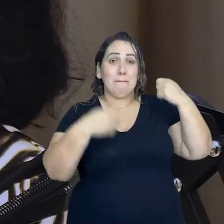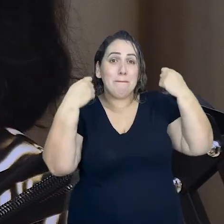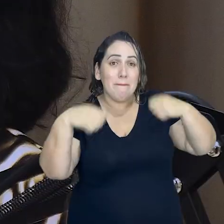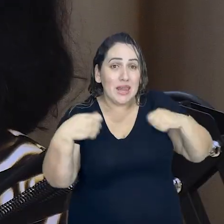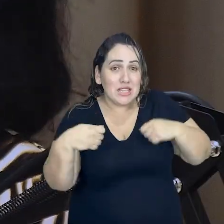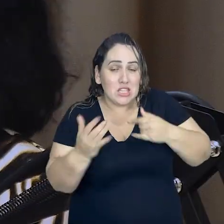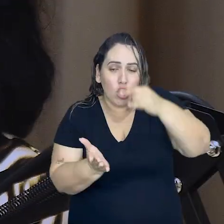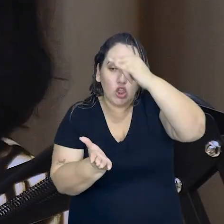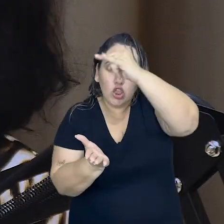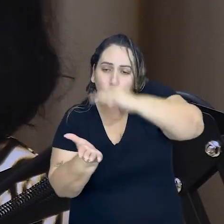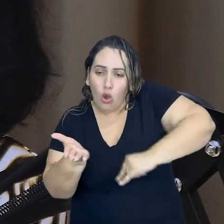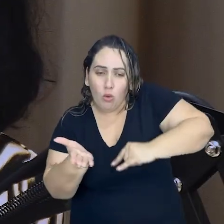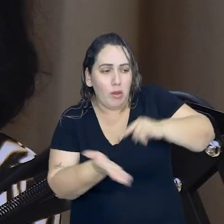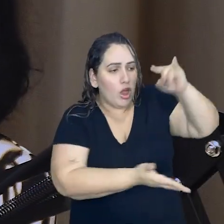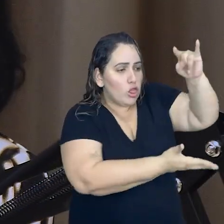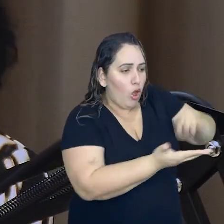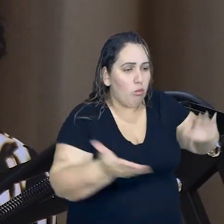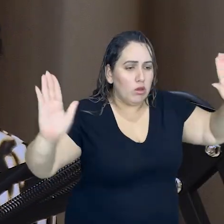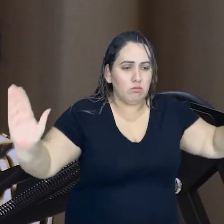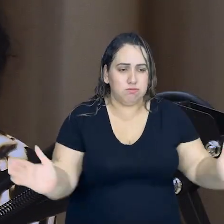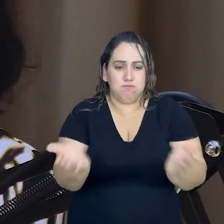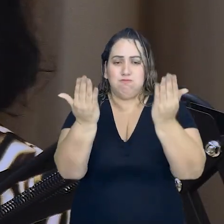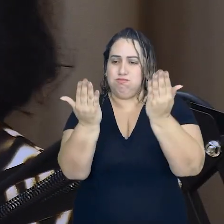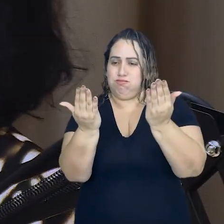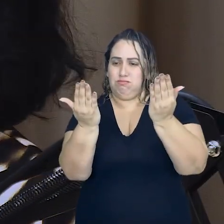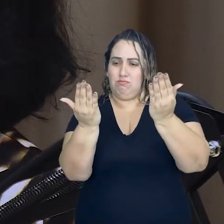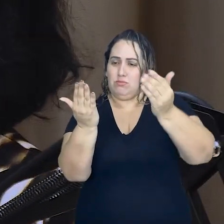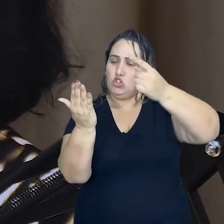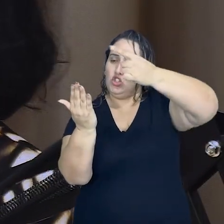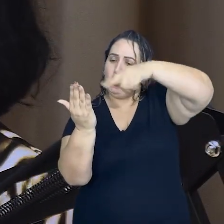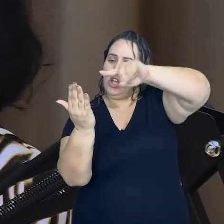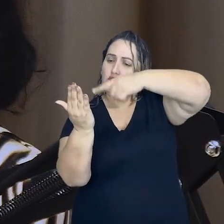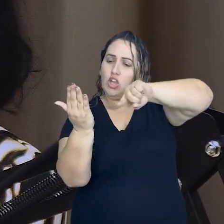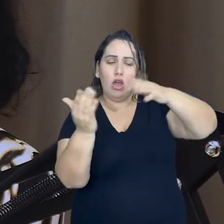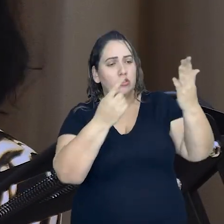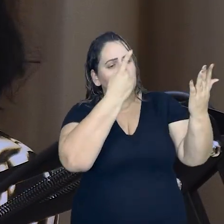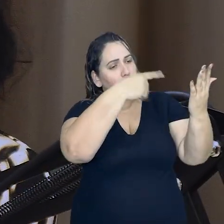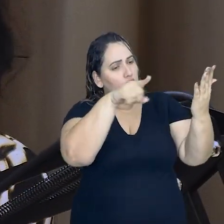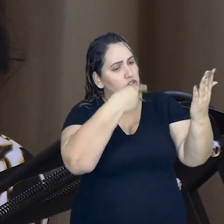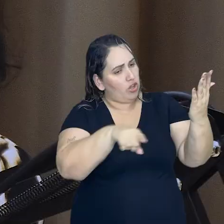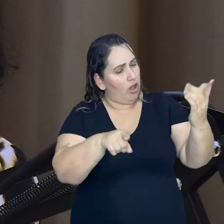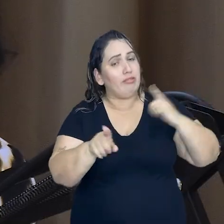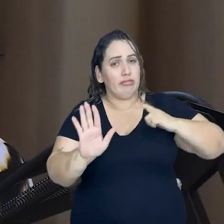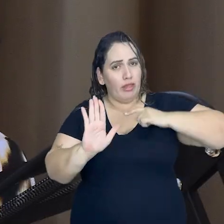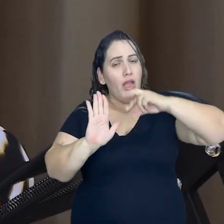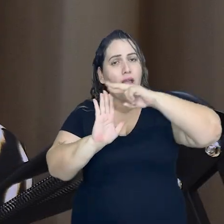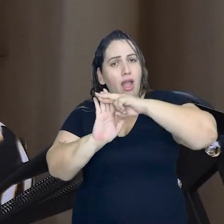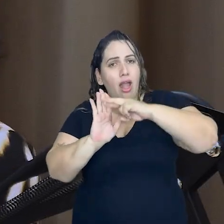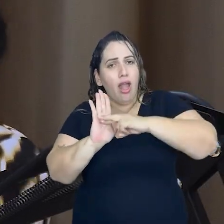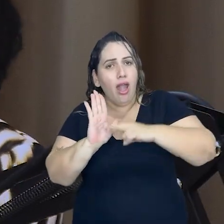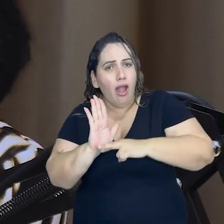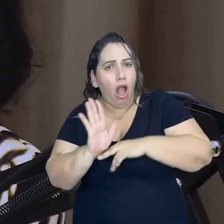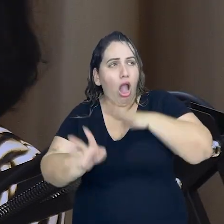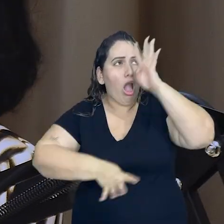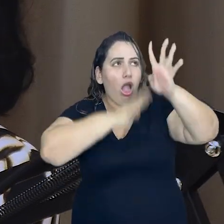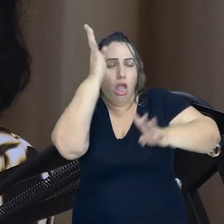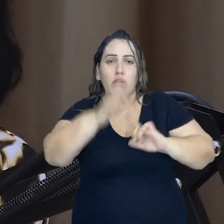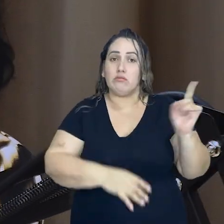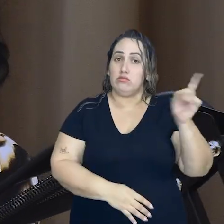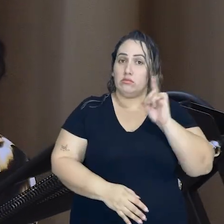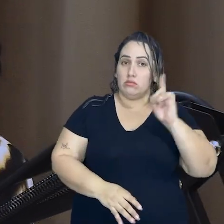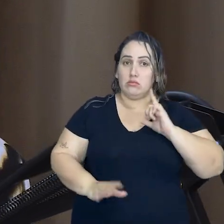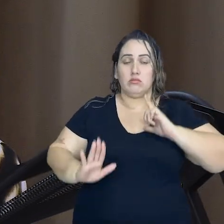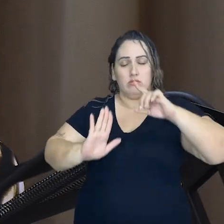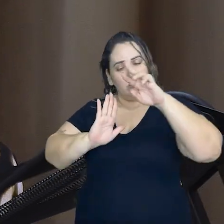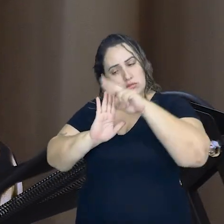apresentação de documentos. Não. Né? Nós temos umas normas, nós temos as normas do TSE, nós temos as leis, né?